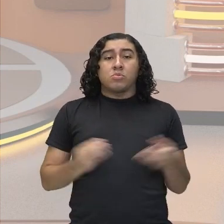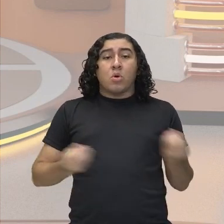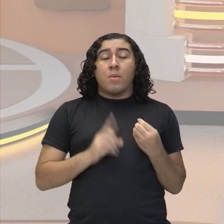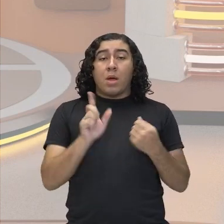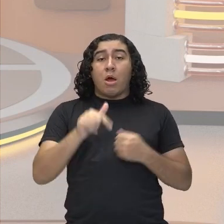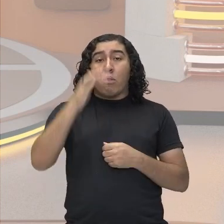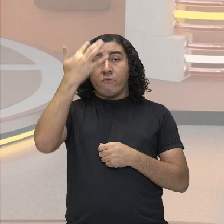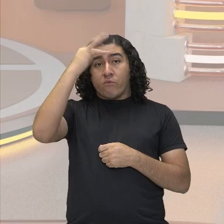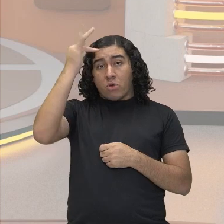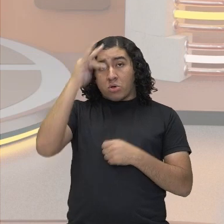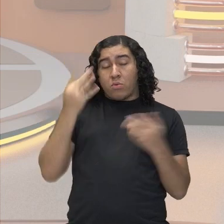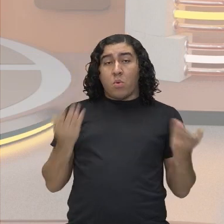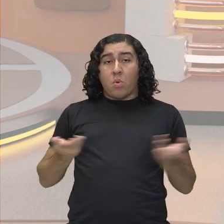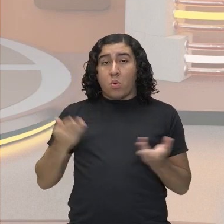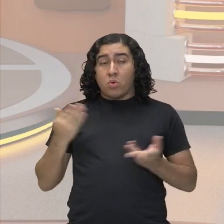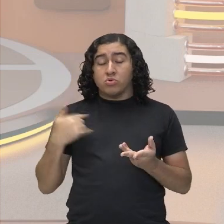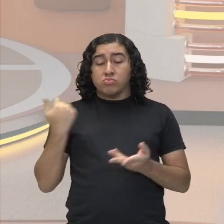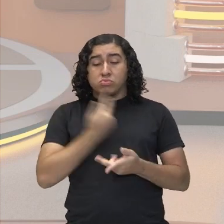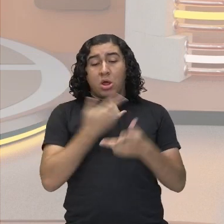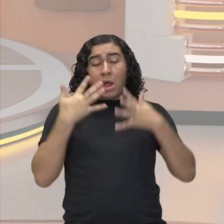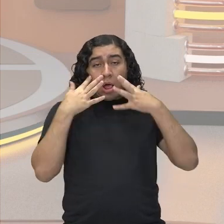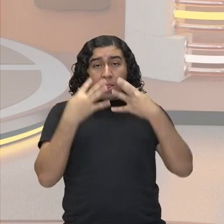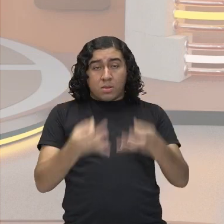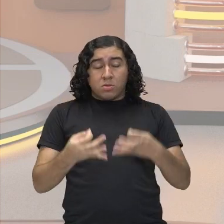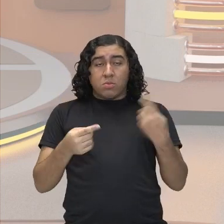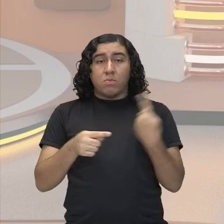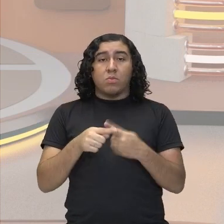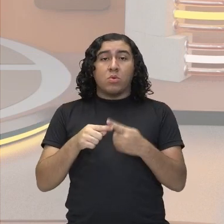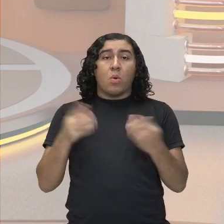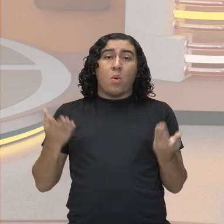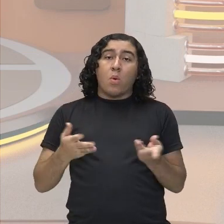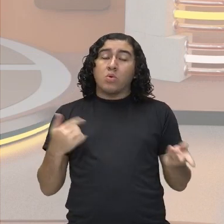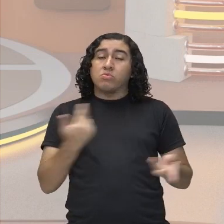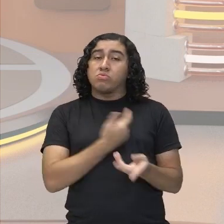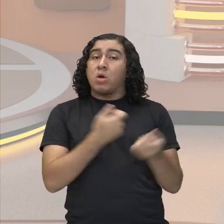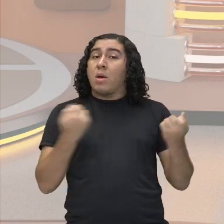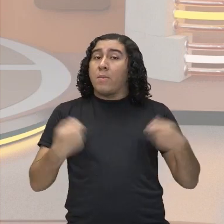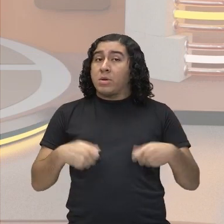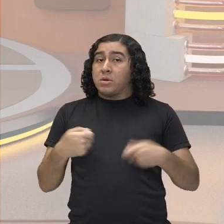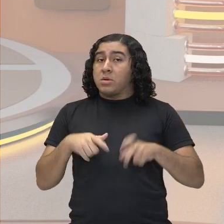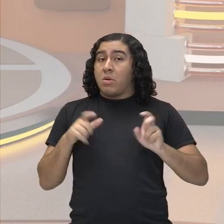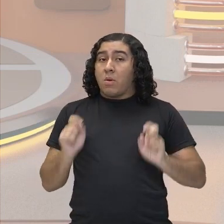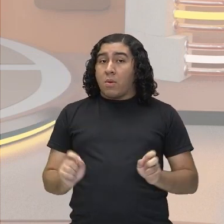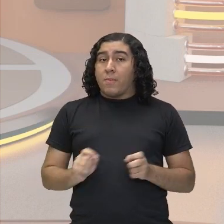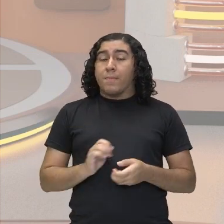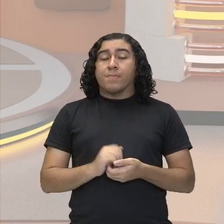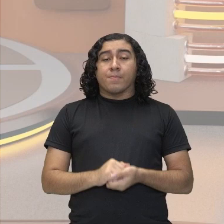filósofo atual, a gente tem que estar muito atento a isso daí, porque hoje nós precisamos, né,